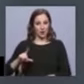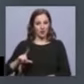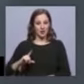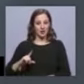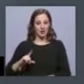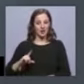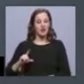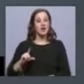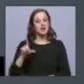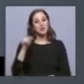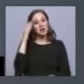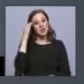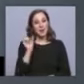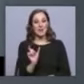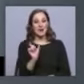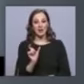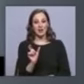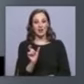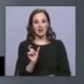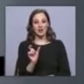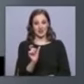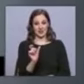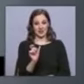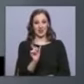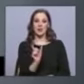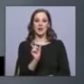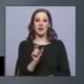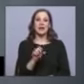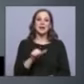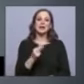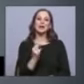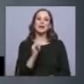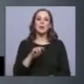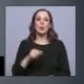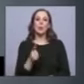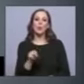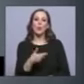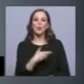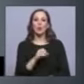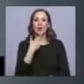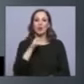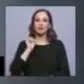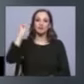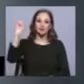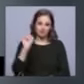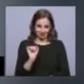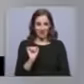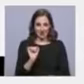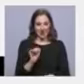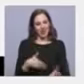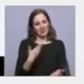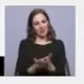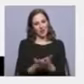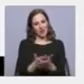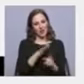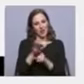a palavra o andré do kimbundo que é uma língua na final e dar um toque mundo